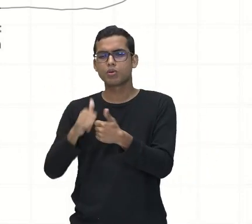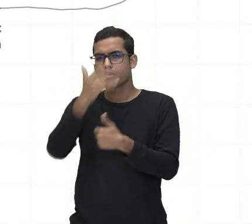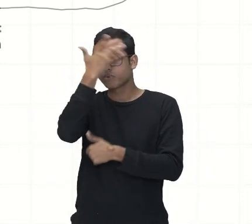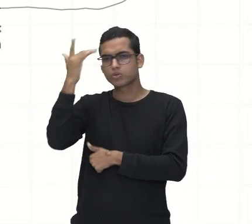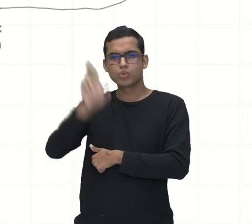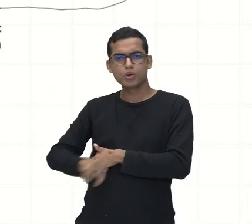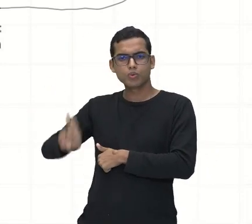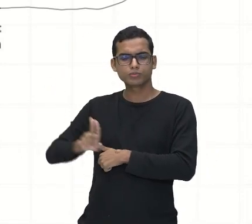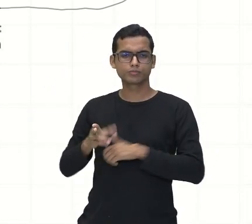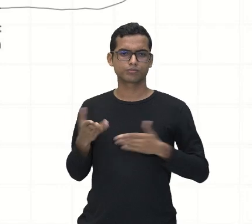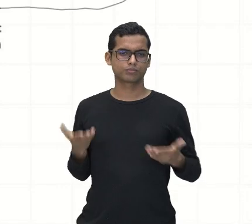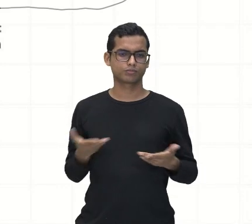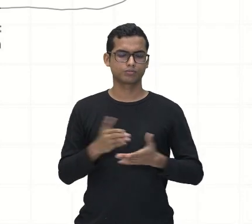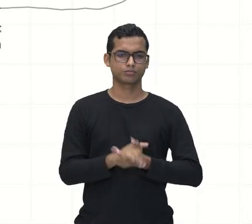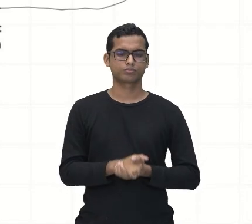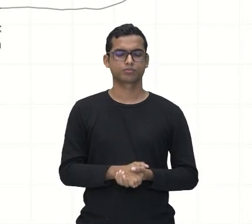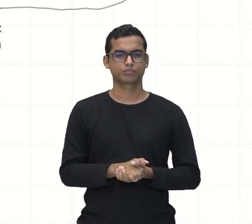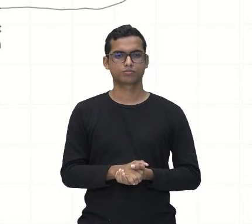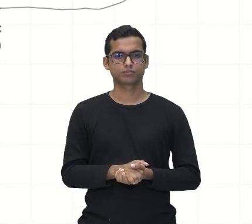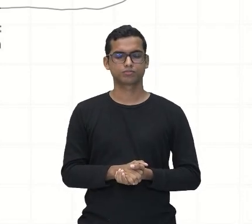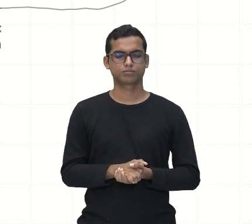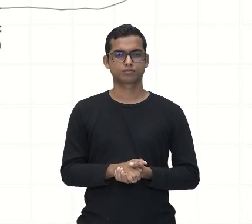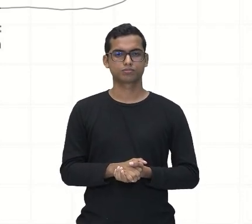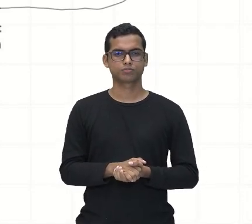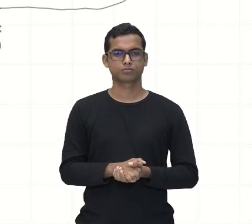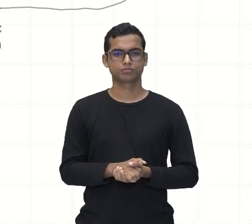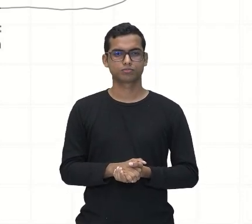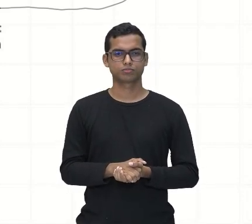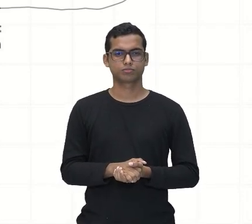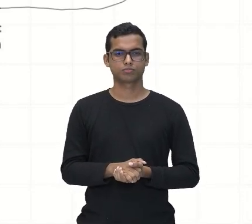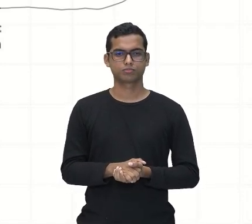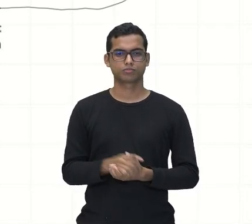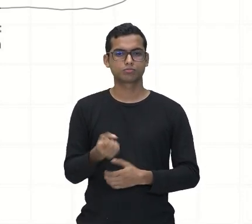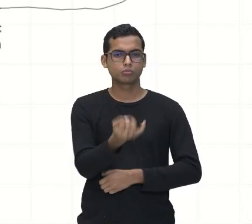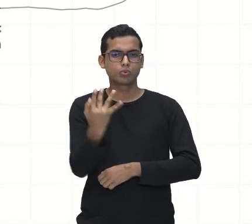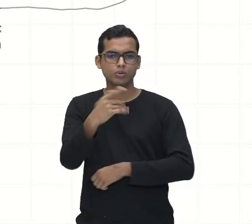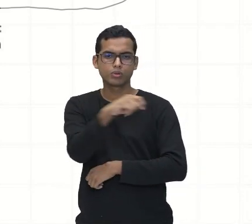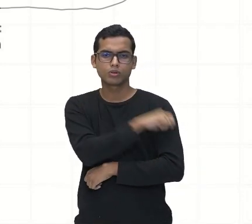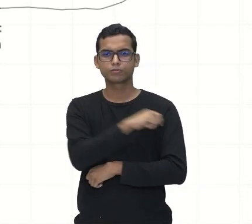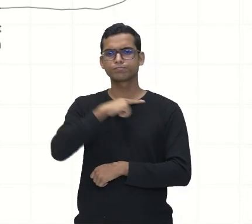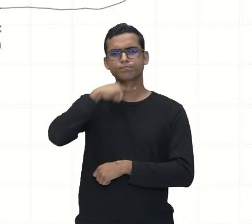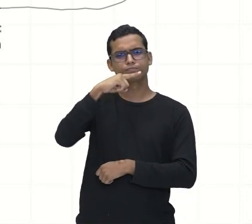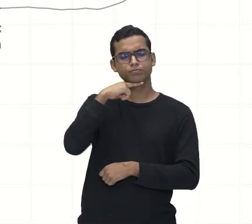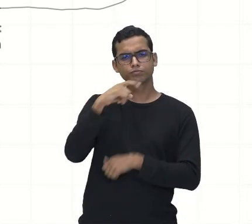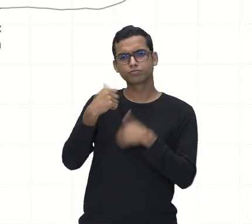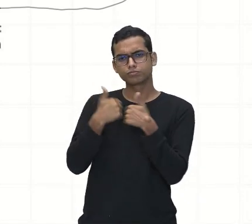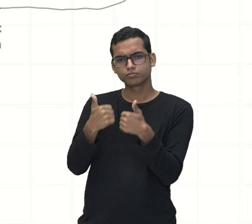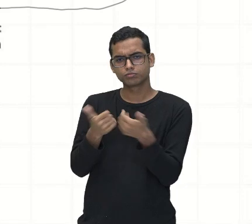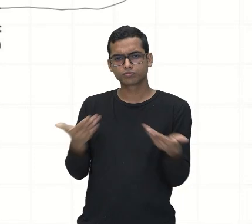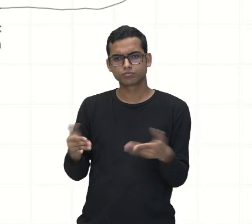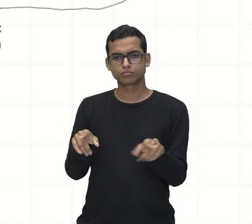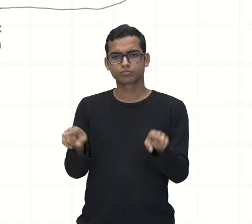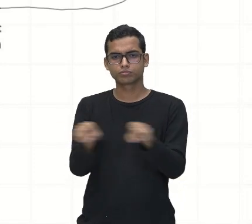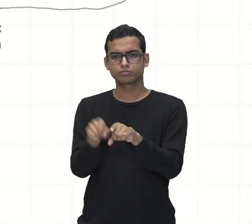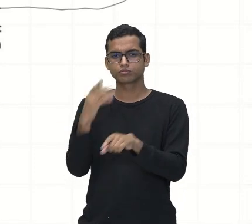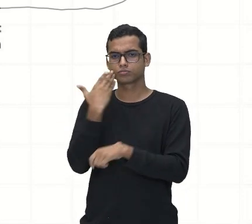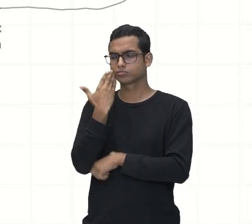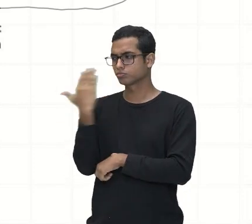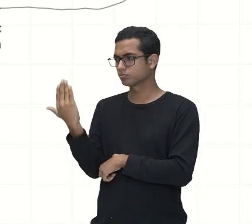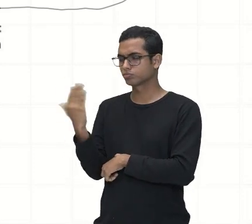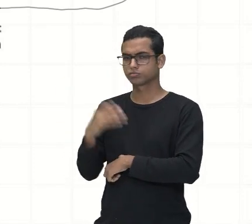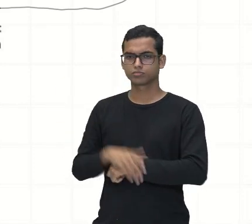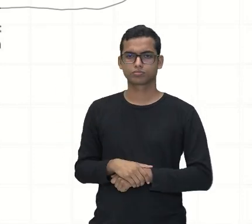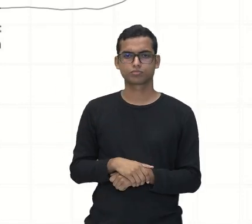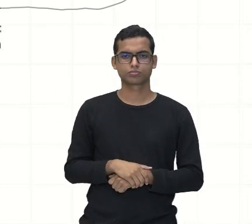alunos. Então aqui, ó, quantos alunos não pegavam nenhum ônibus? Um ônibus completo,